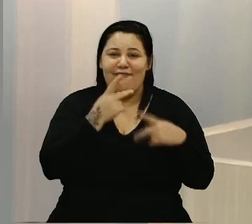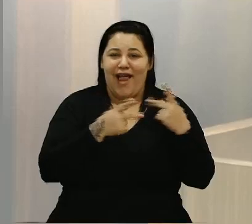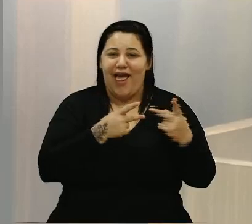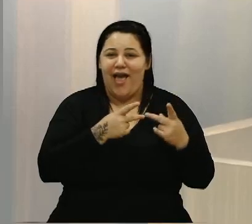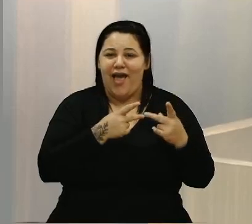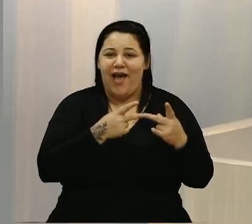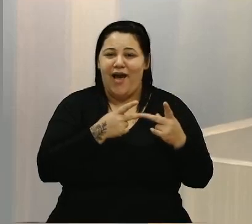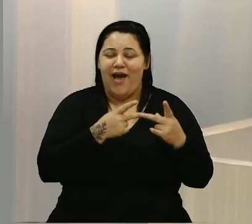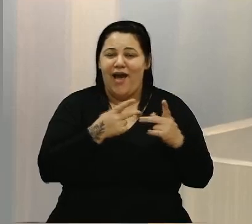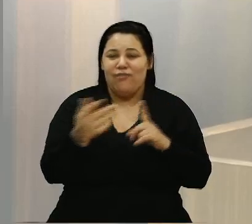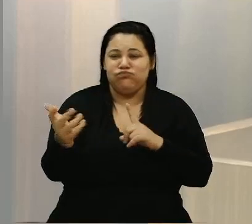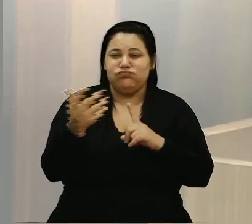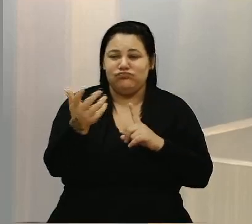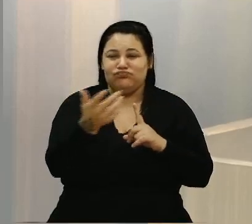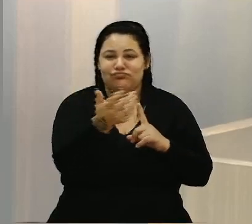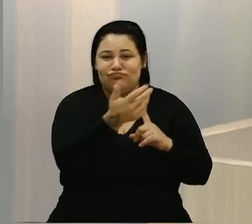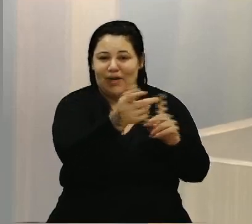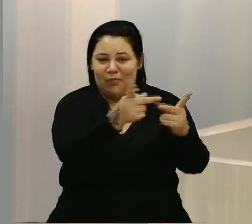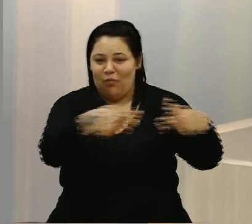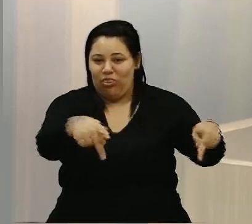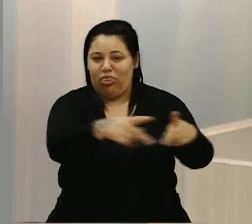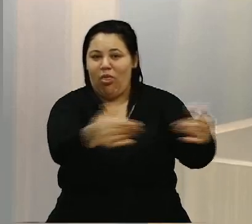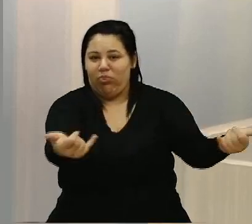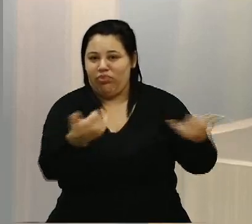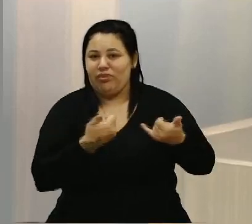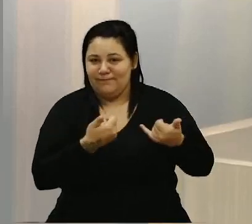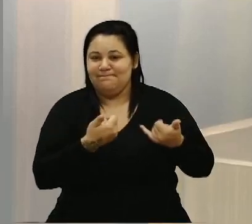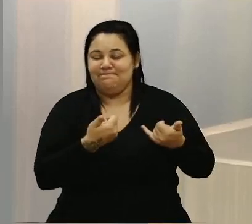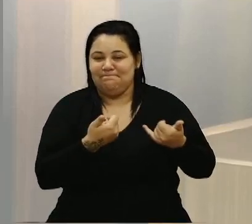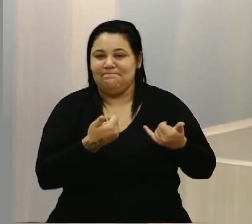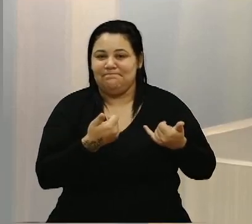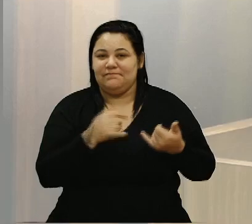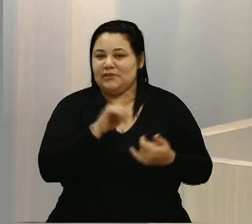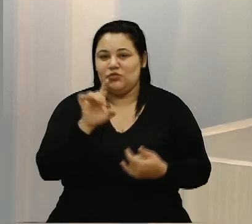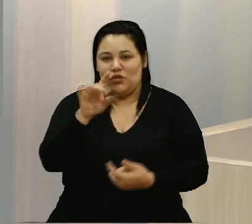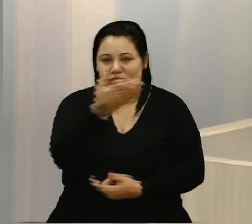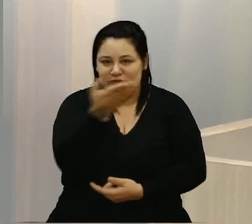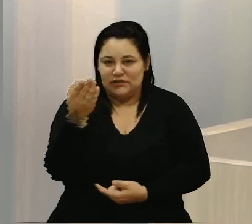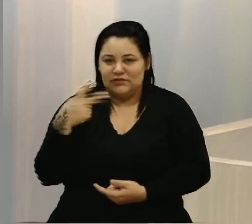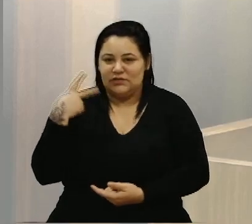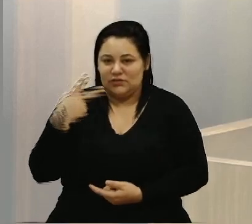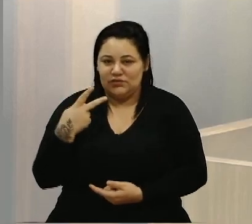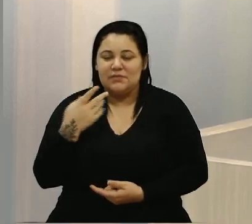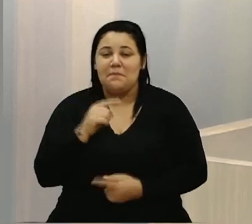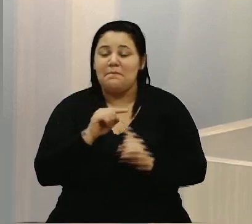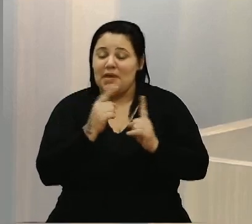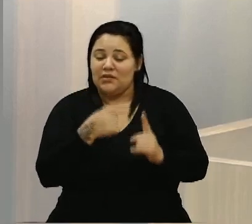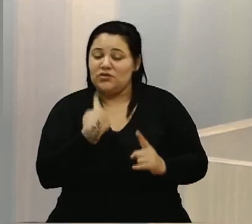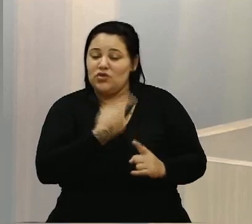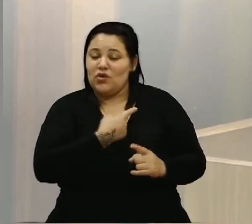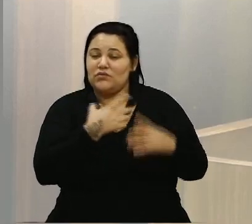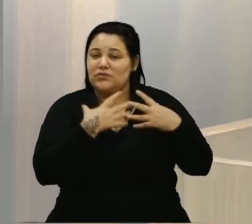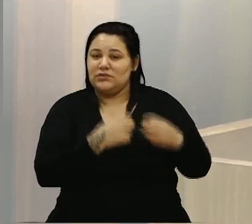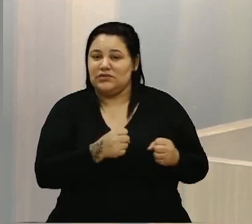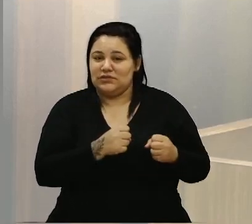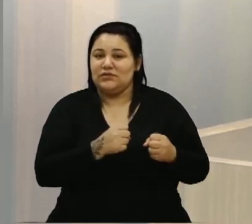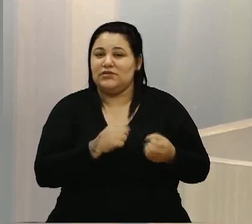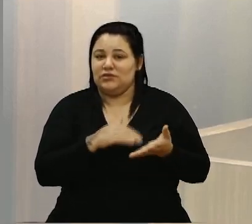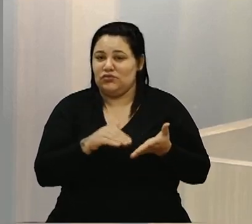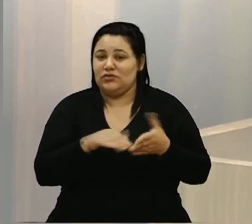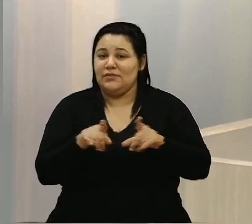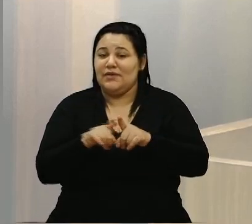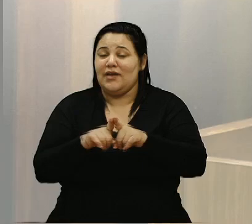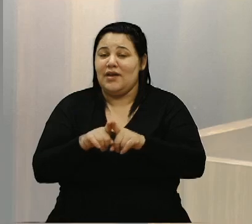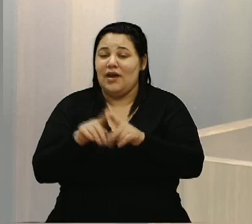reflexo daquilo que é trazido pela população, não só vocês, mas também a nós, com relação à falta de médicos, né?